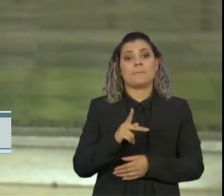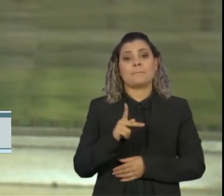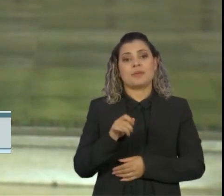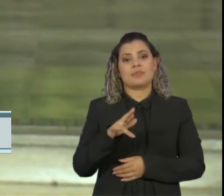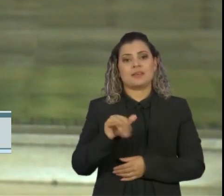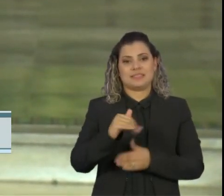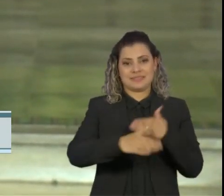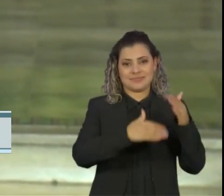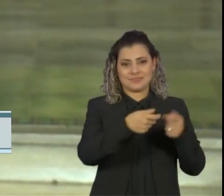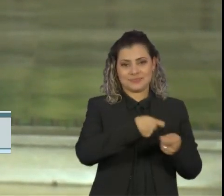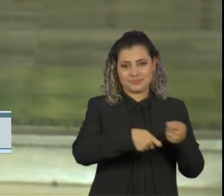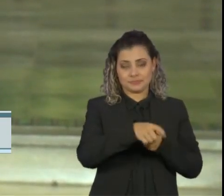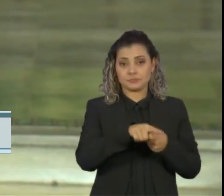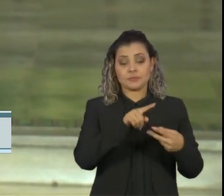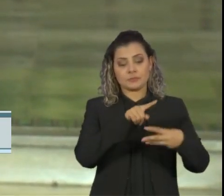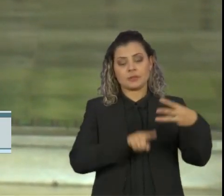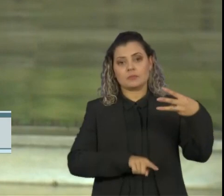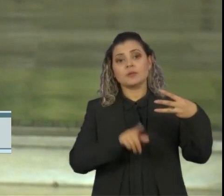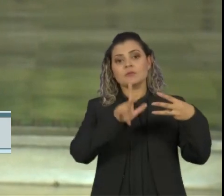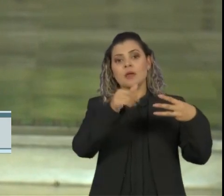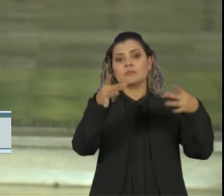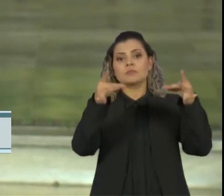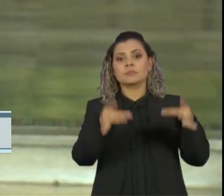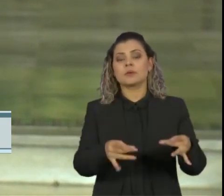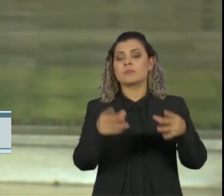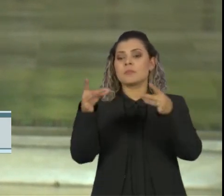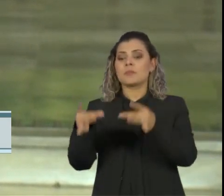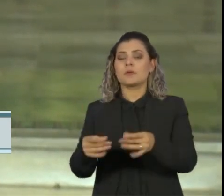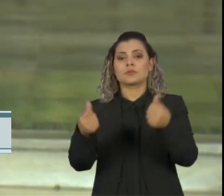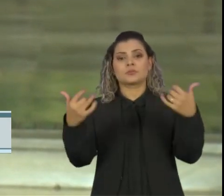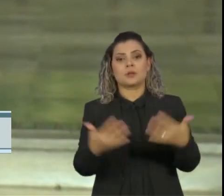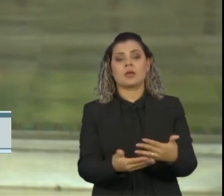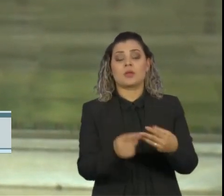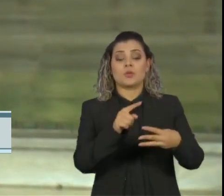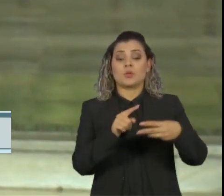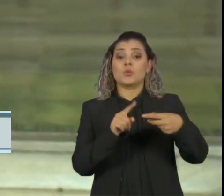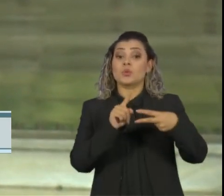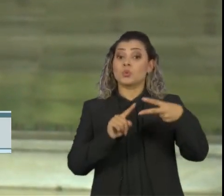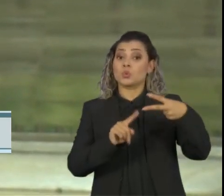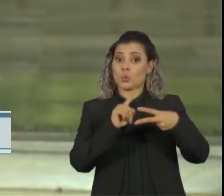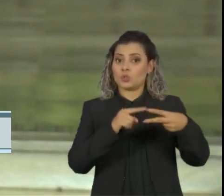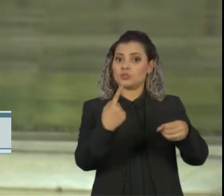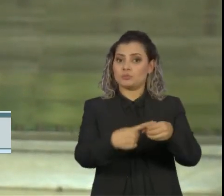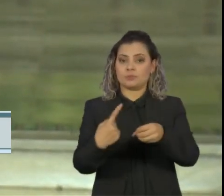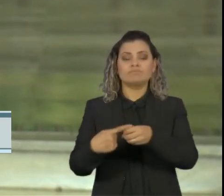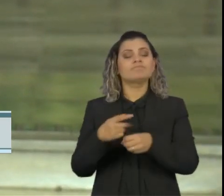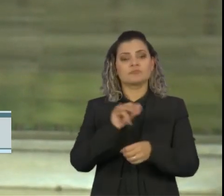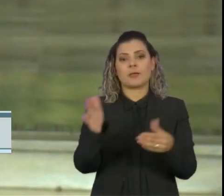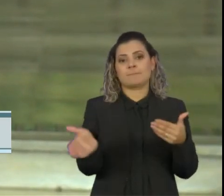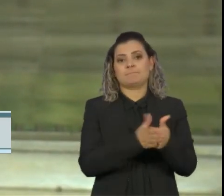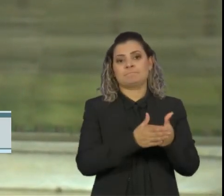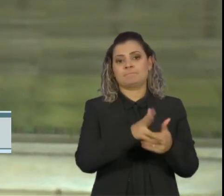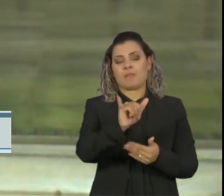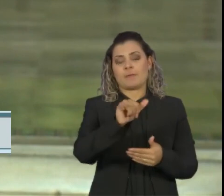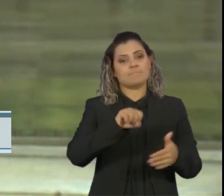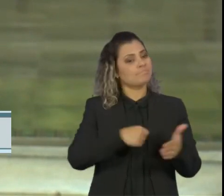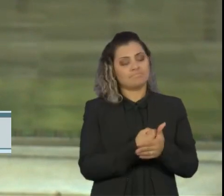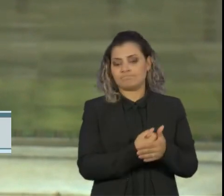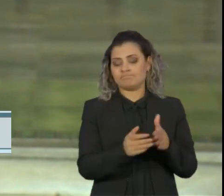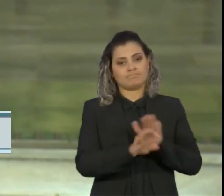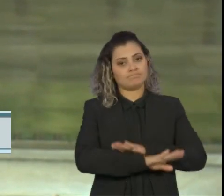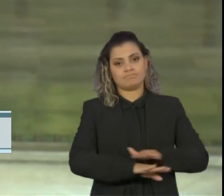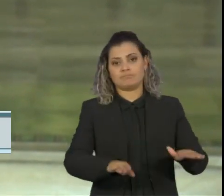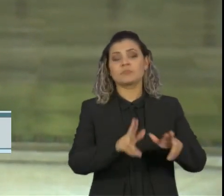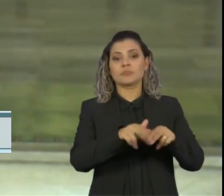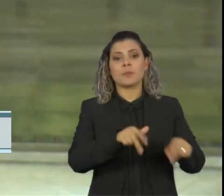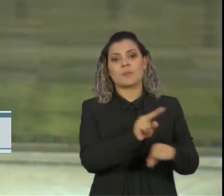Econômico, vão apresentar quais são essas 2 regiões que terão que dar um passo atrás para salvar vidas e protegerem